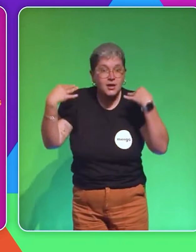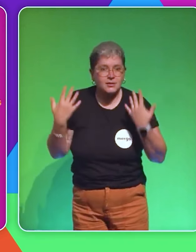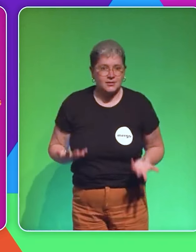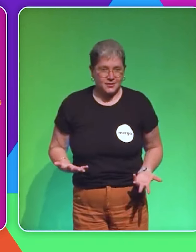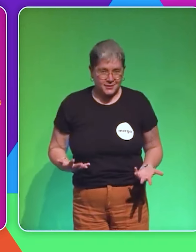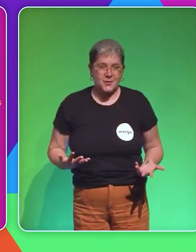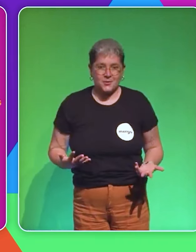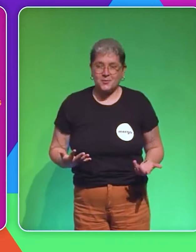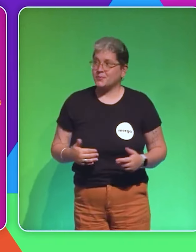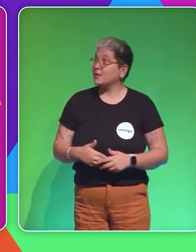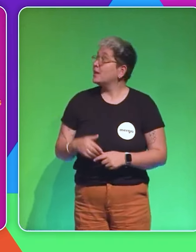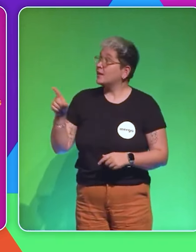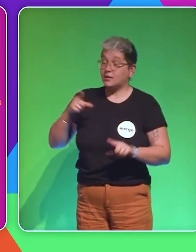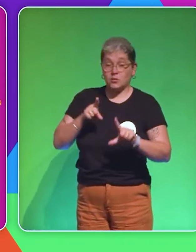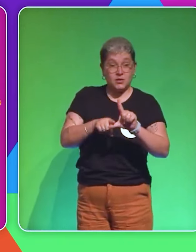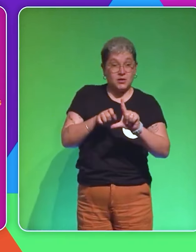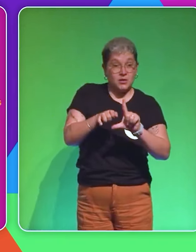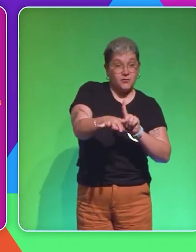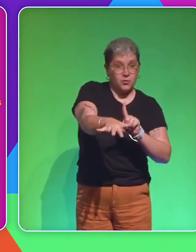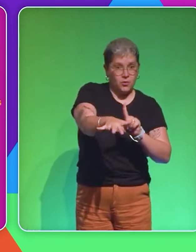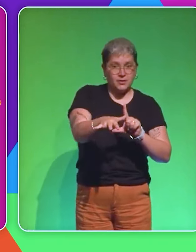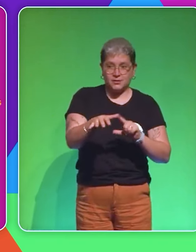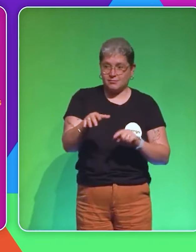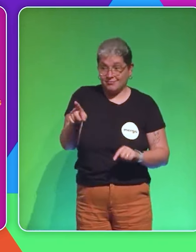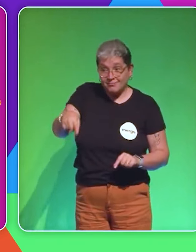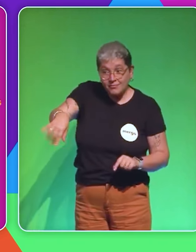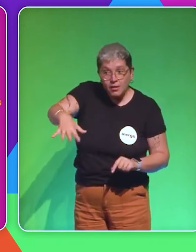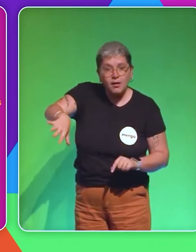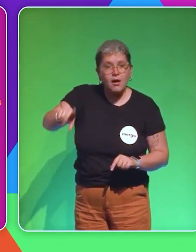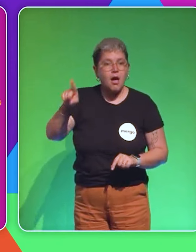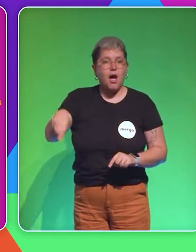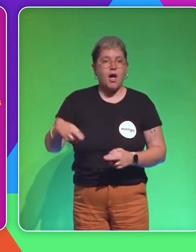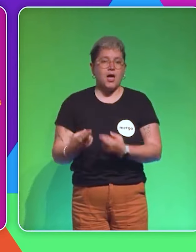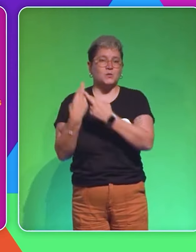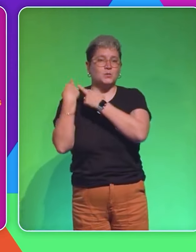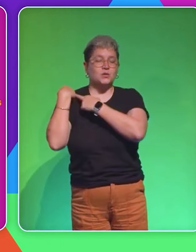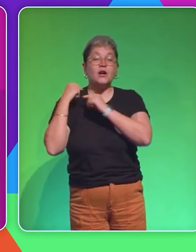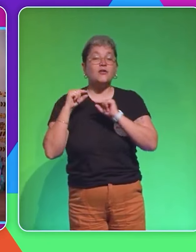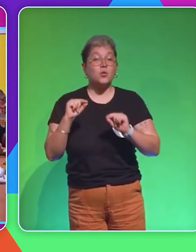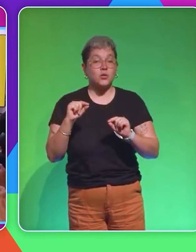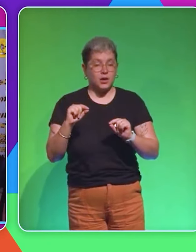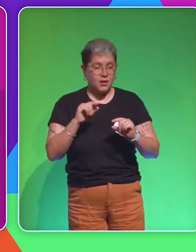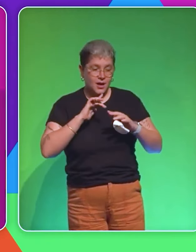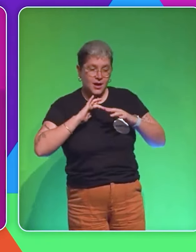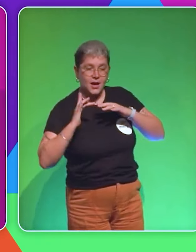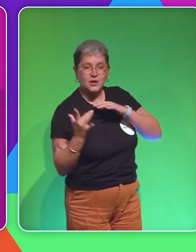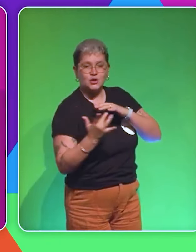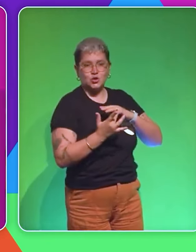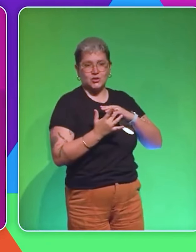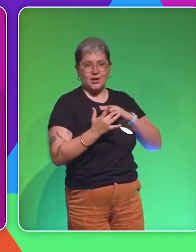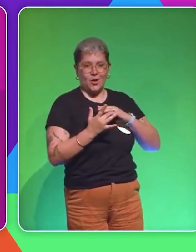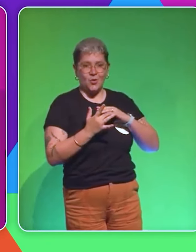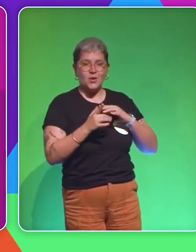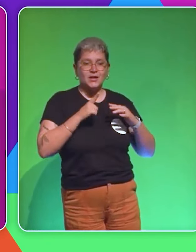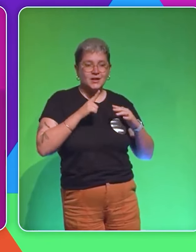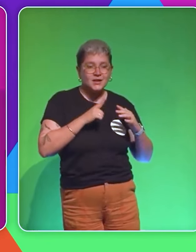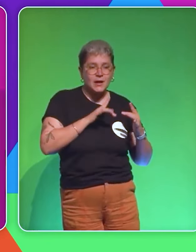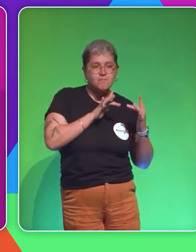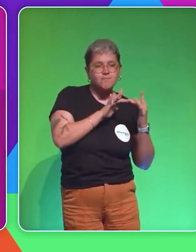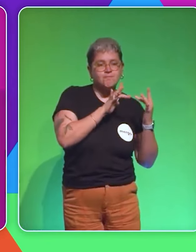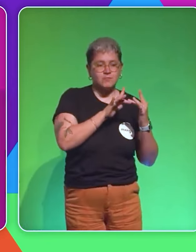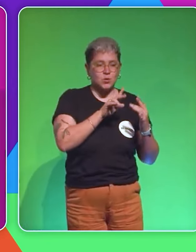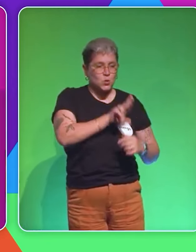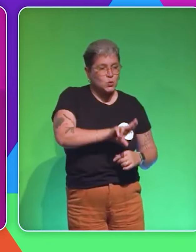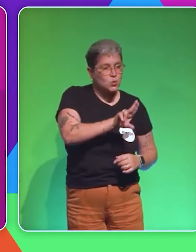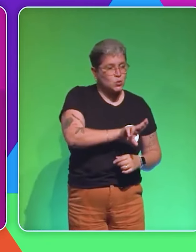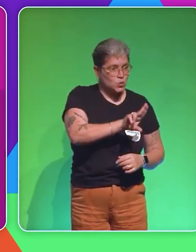então nós influencers nós somos responsáveis muito pelo engajamento das redes sociais né porque as redes sociais hoje em dia são mais uma